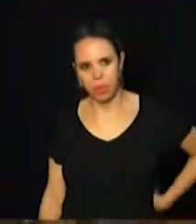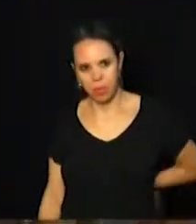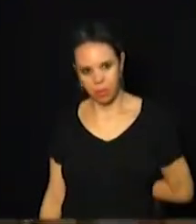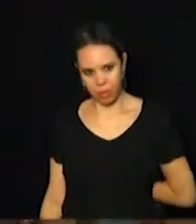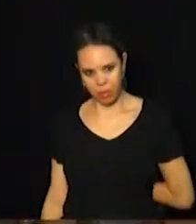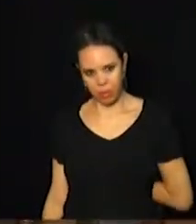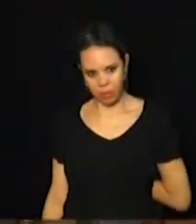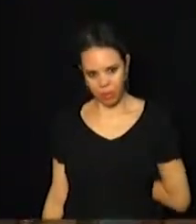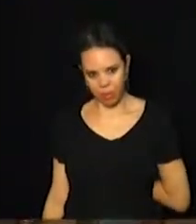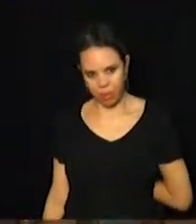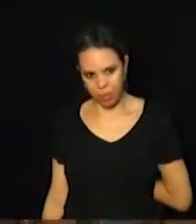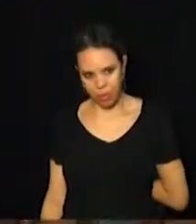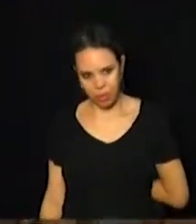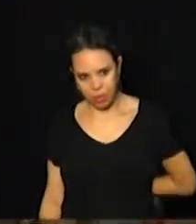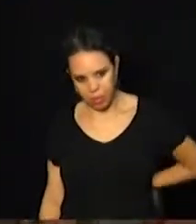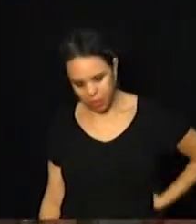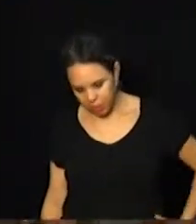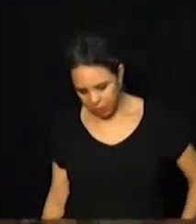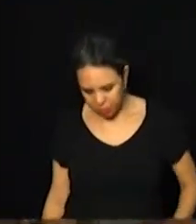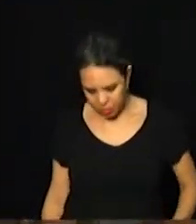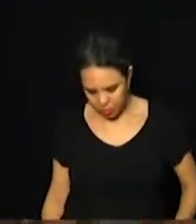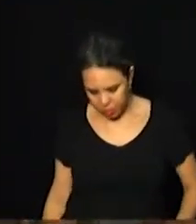E aí